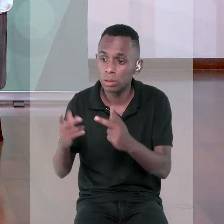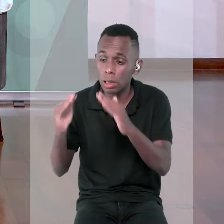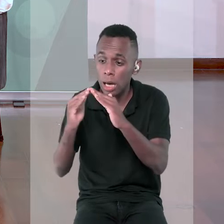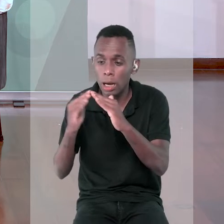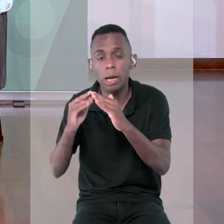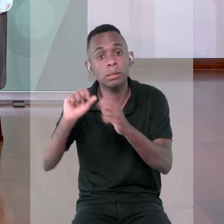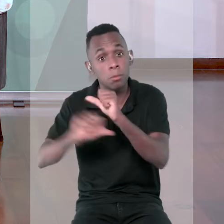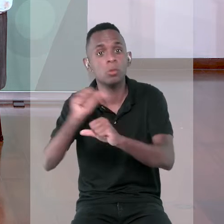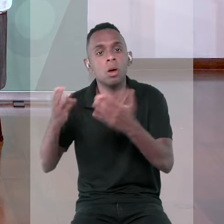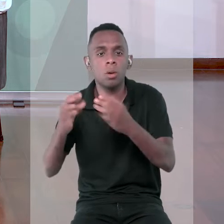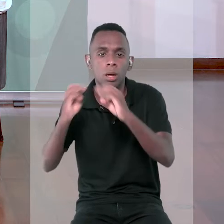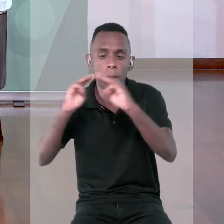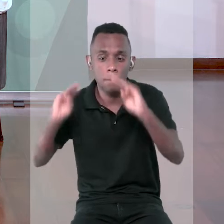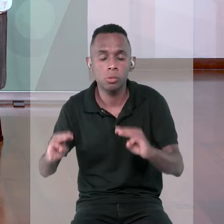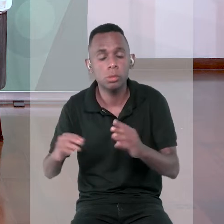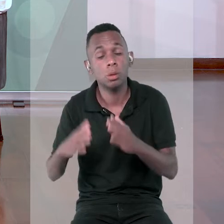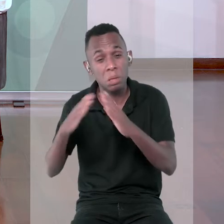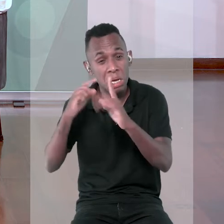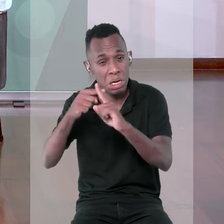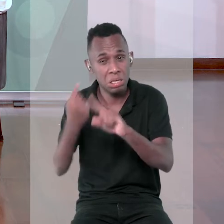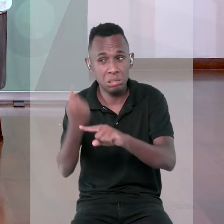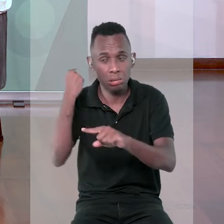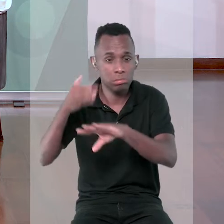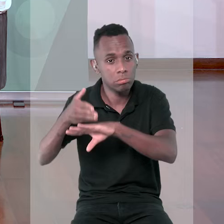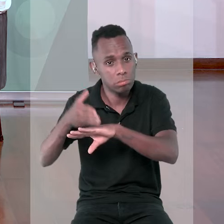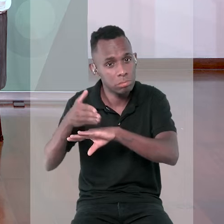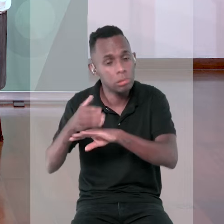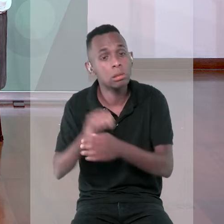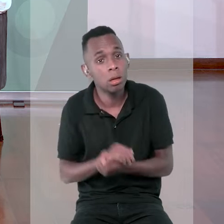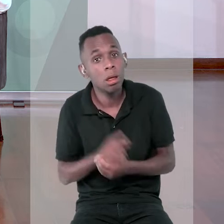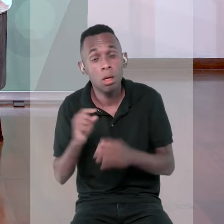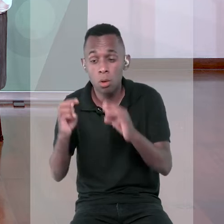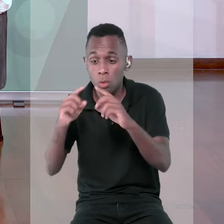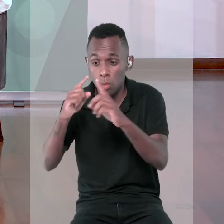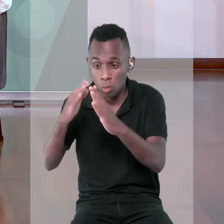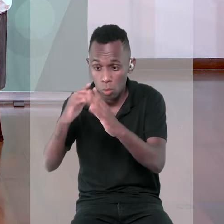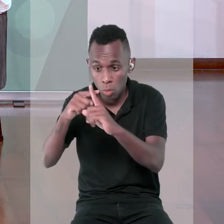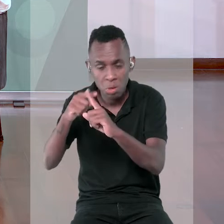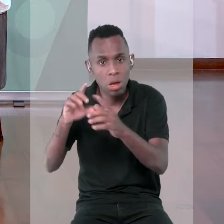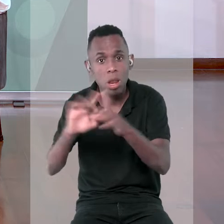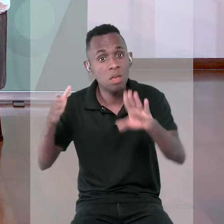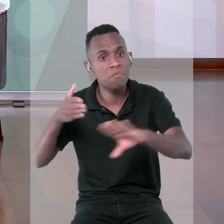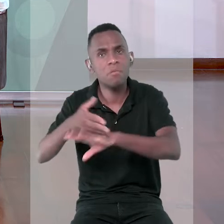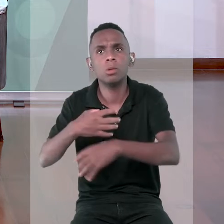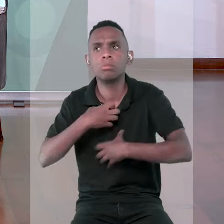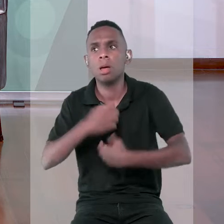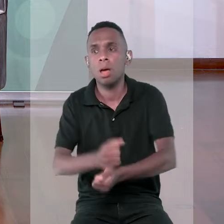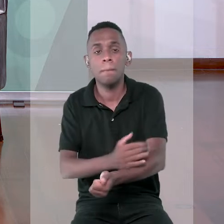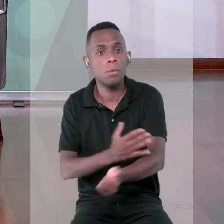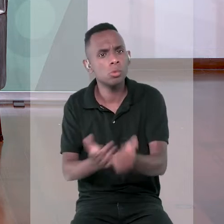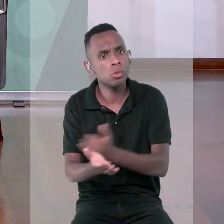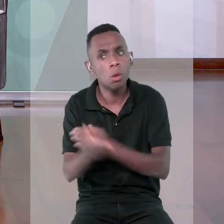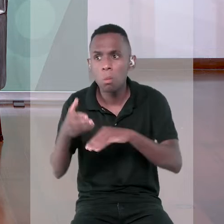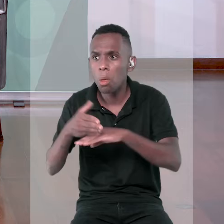virou um museu, e a igreja que ela frequentava é uma igreja também de livre acesso. Eu fiquei tão emocionada na hora que eu entrei, eu